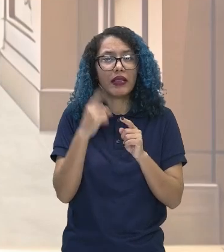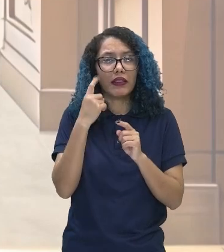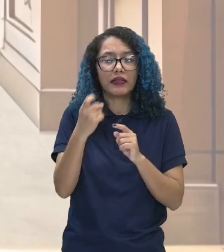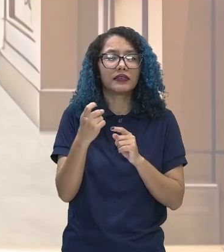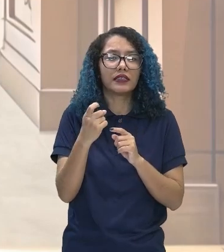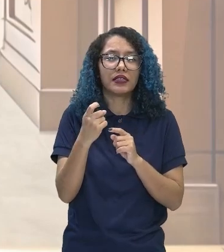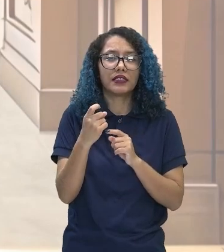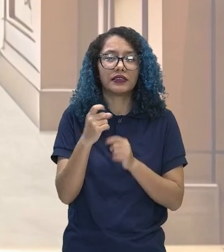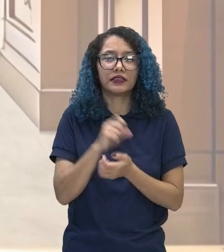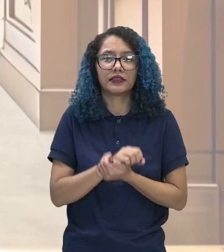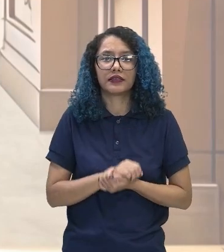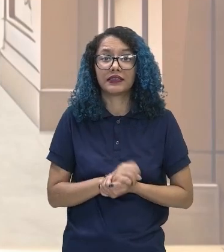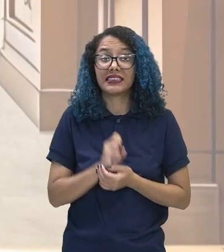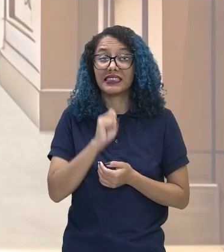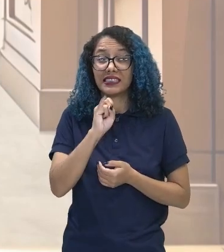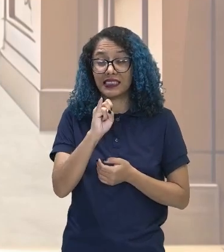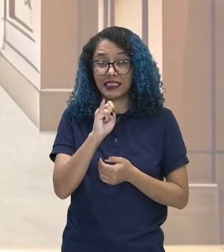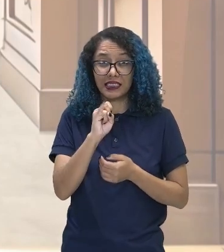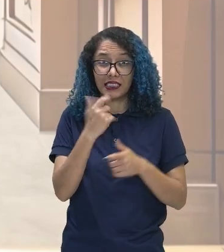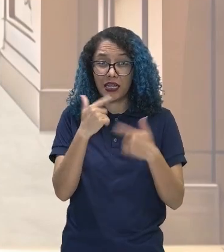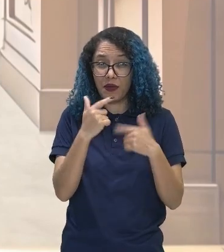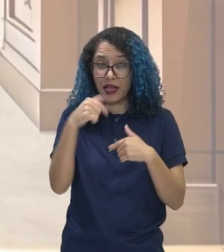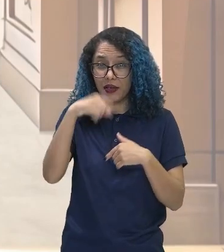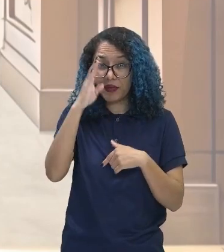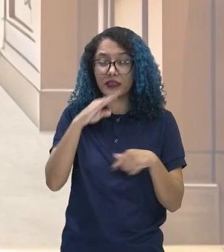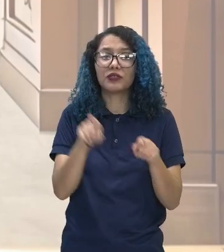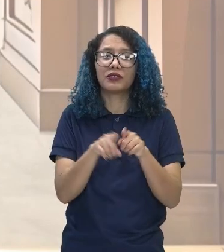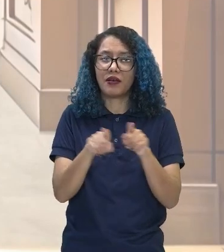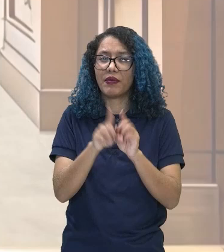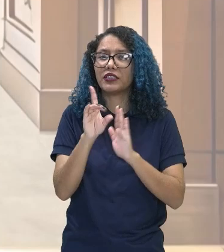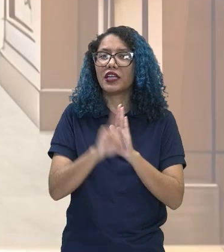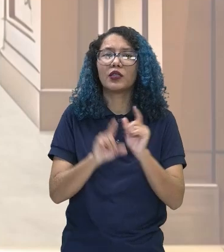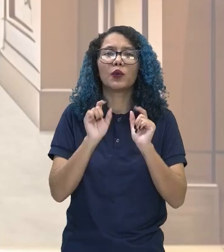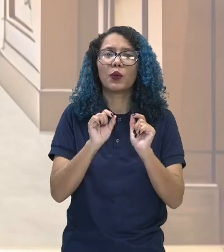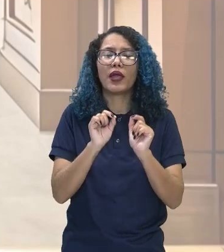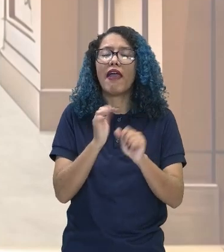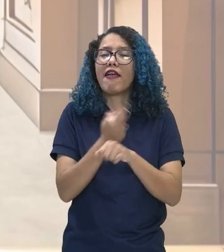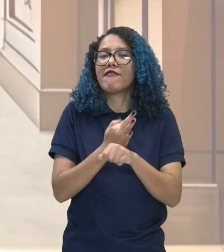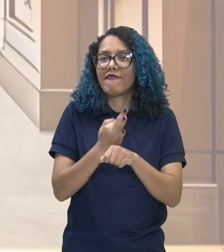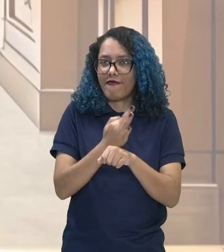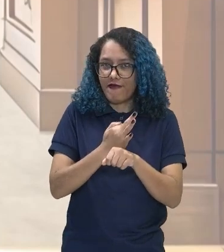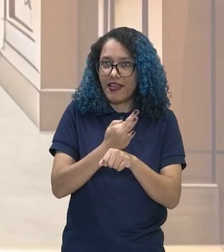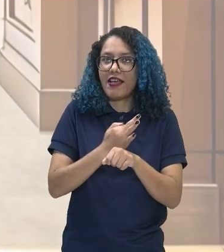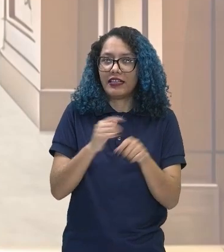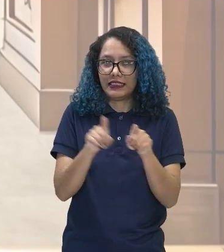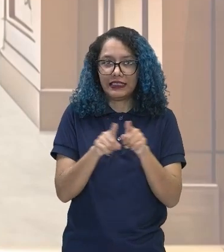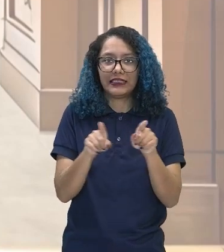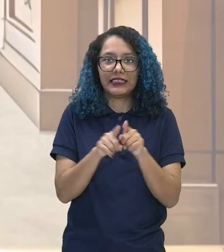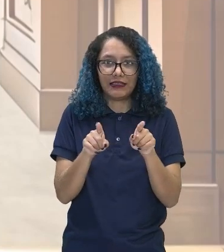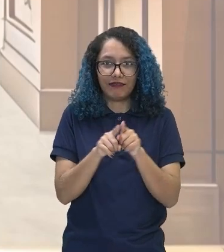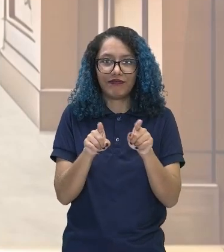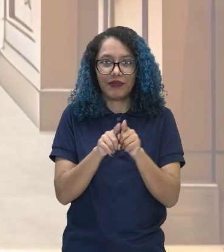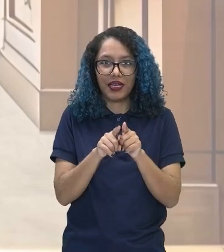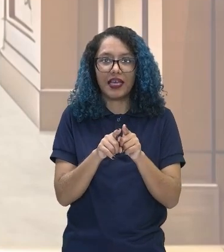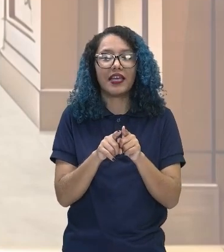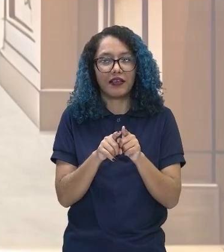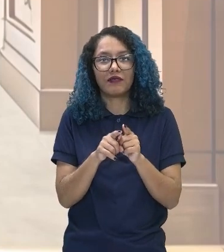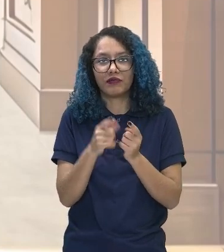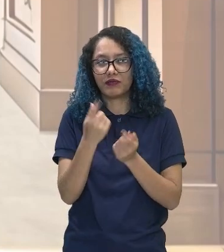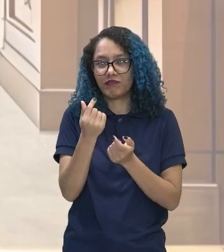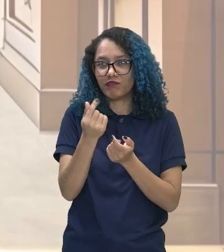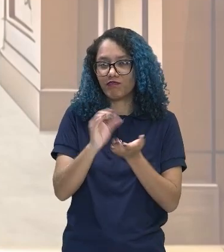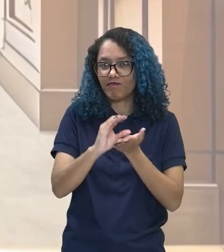se trabalhar no Brasil, tem direito a férias, que legal, né? Sim, que é a remuneração